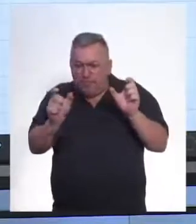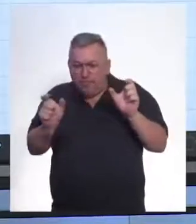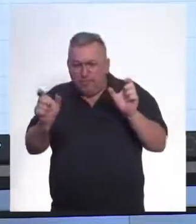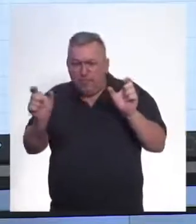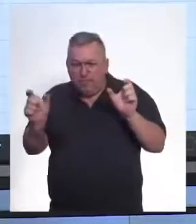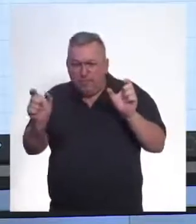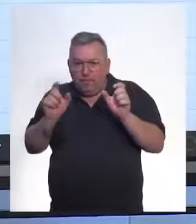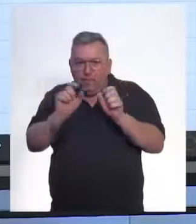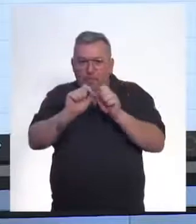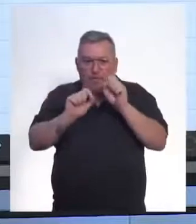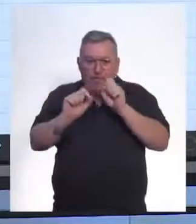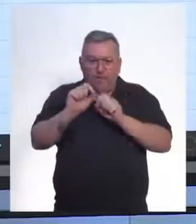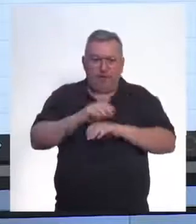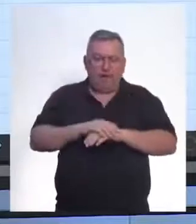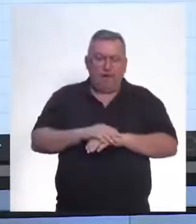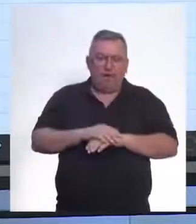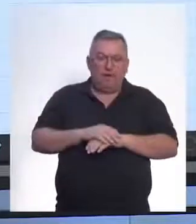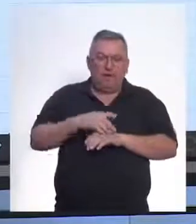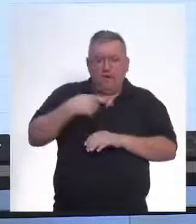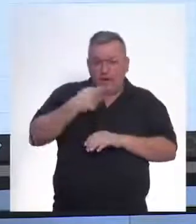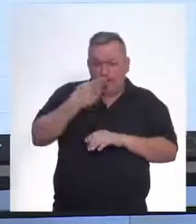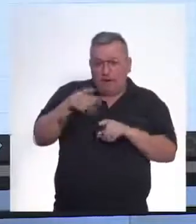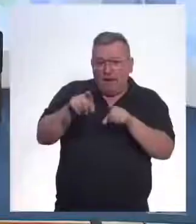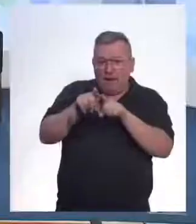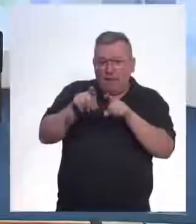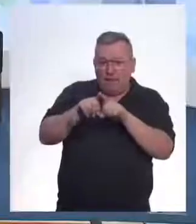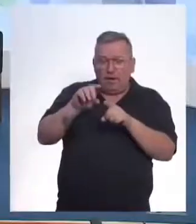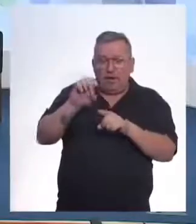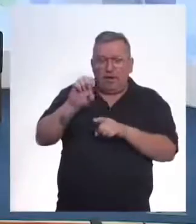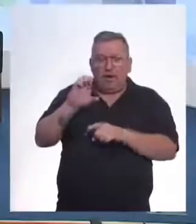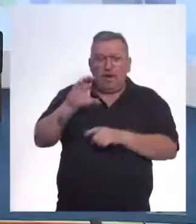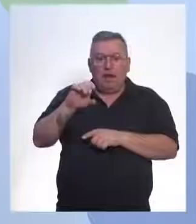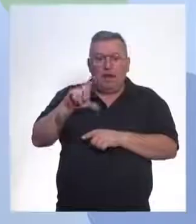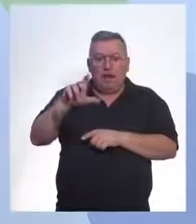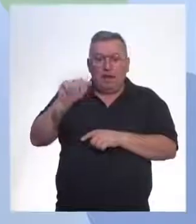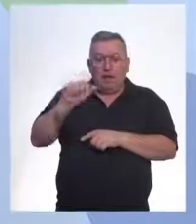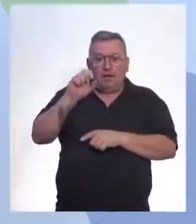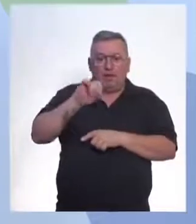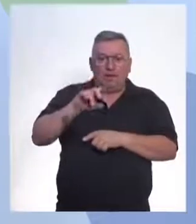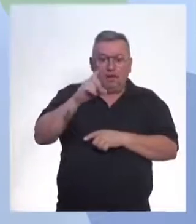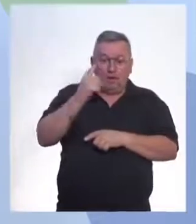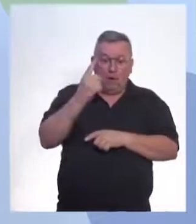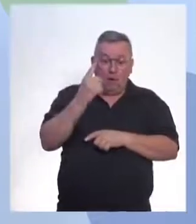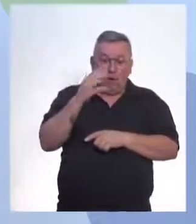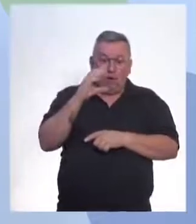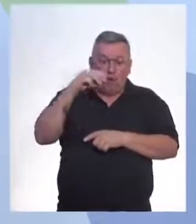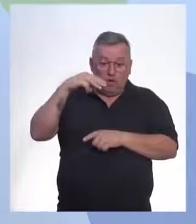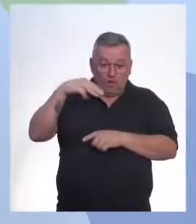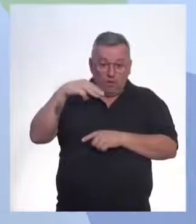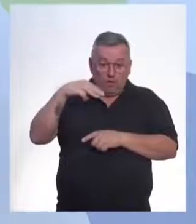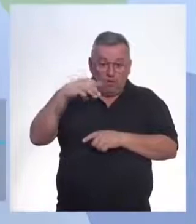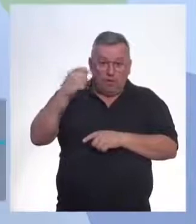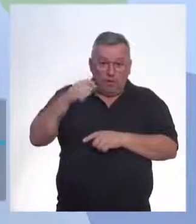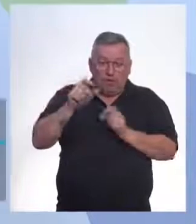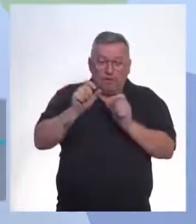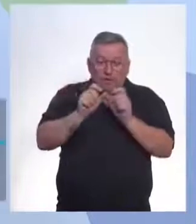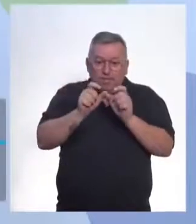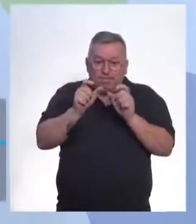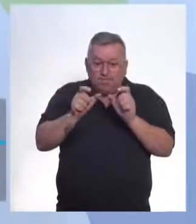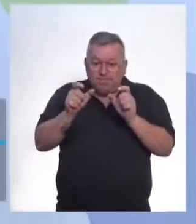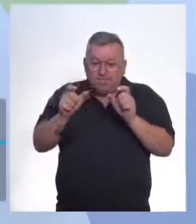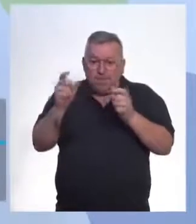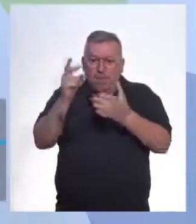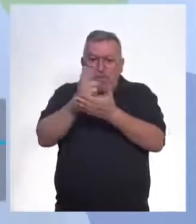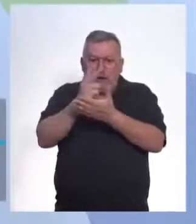fazer essa escala. Então, é isso que eu ia comentar sobre a escala, né? Se você andar 1 centímetro na horizontal